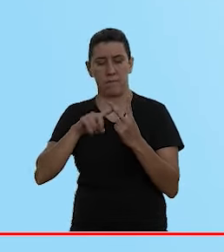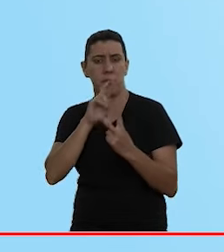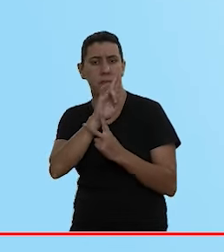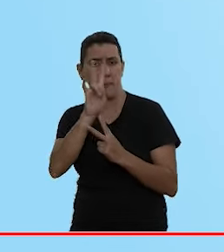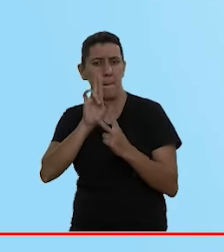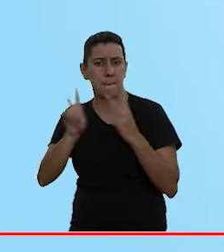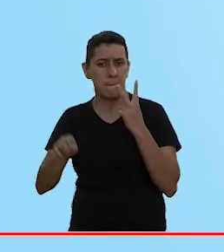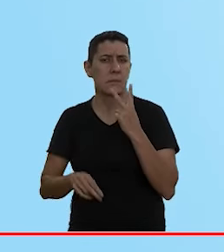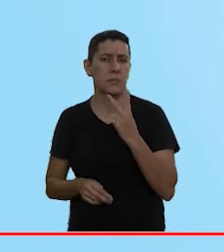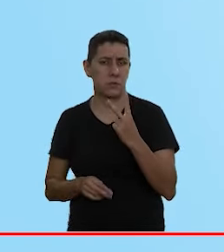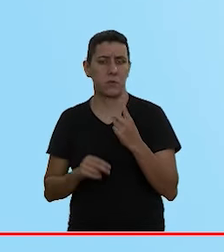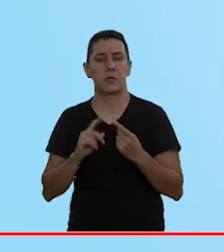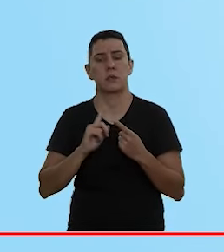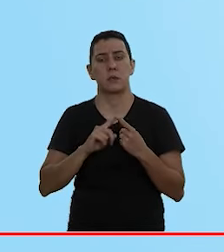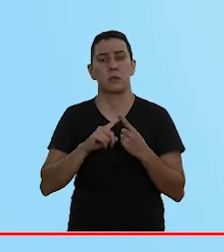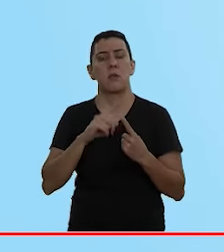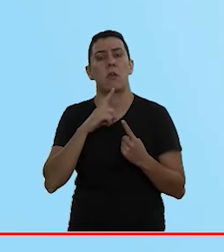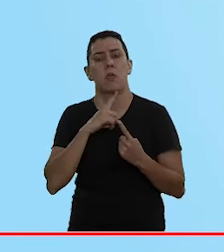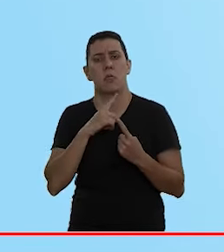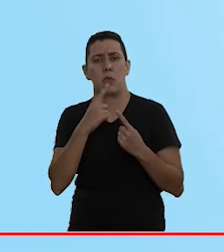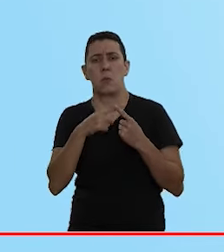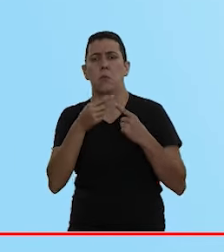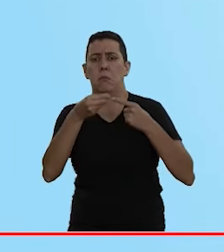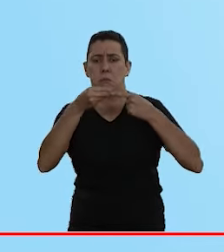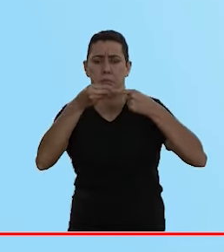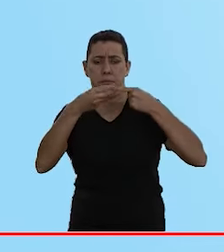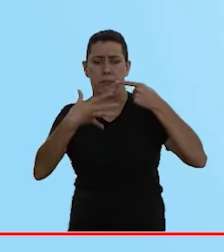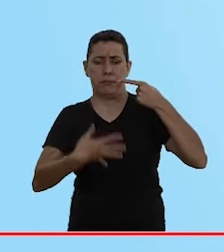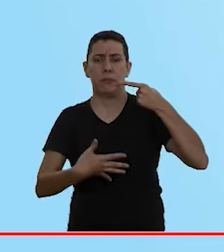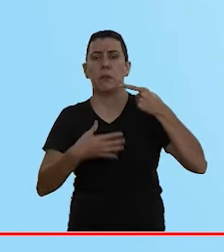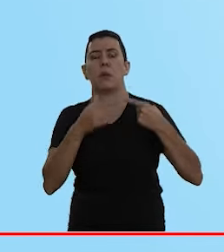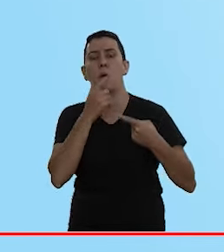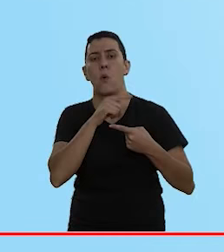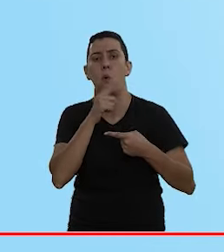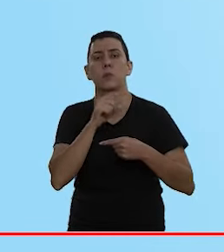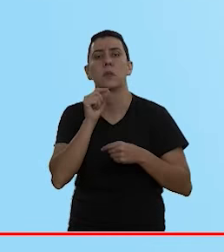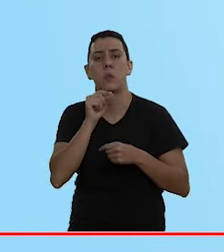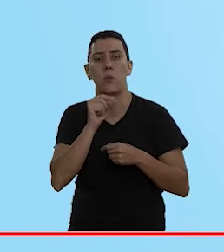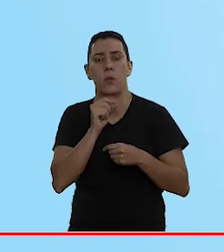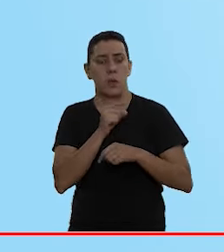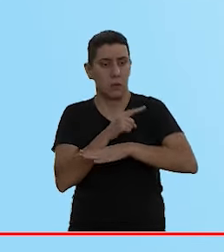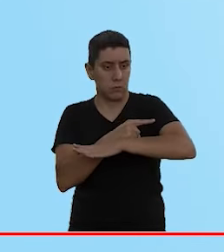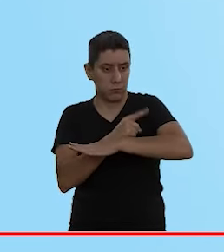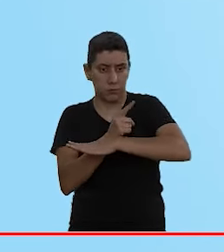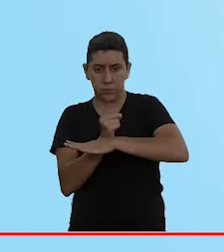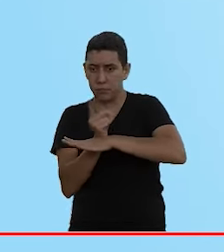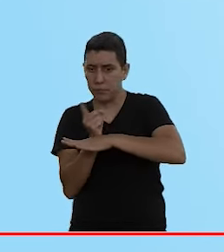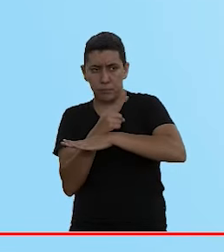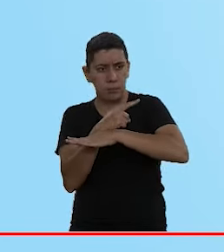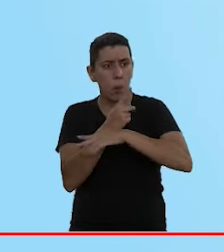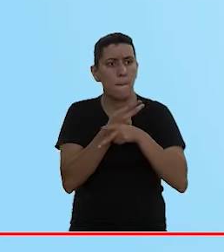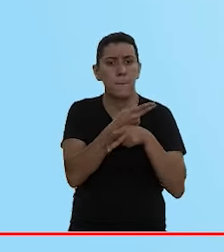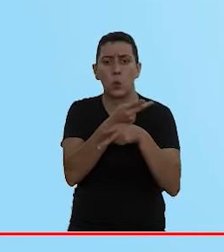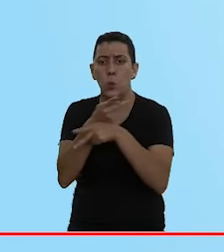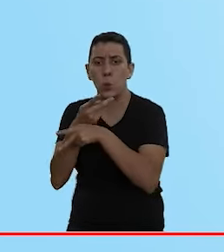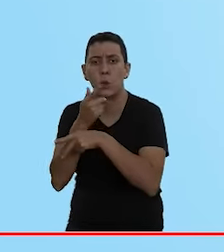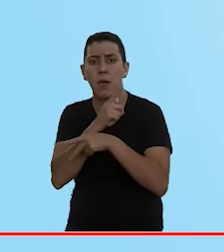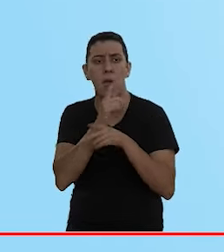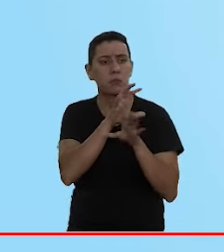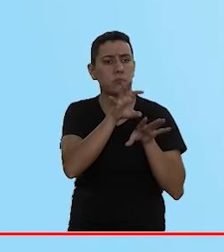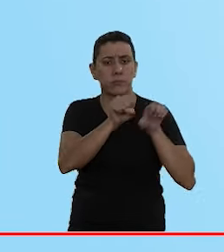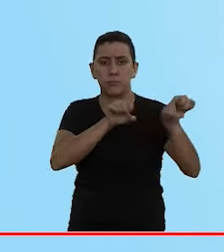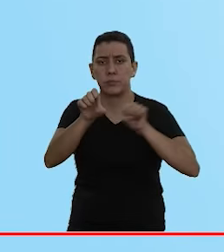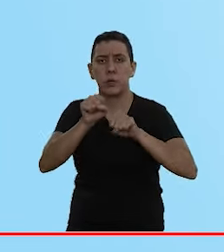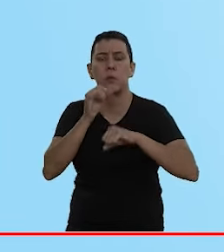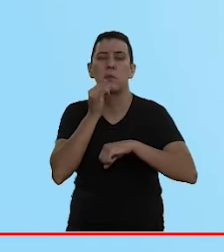aqui inversores com múltiplos MPPTs. MPPTs são seguidores de máxima potência. Quando a gente tem a curva de